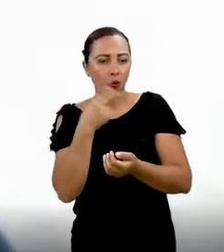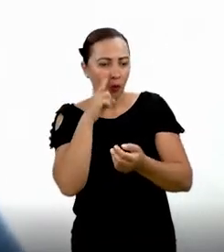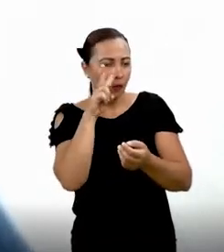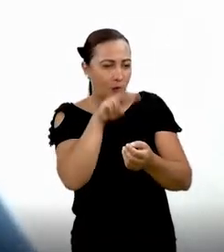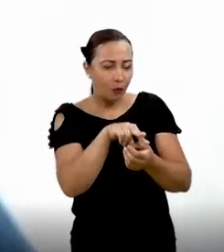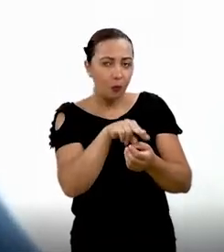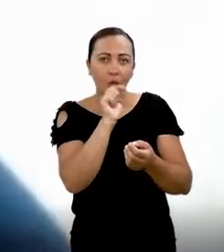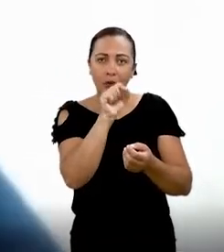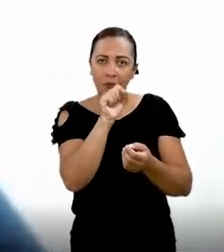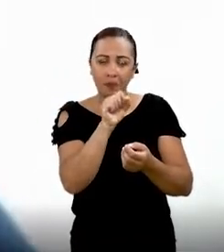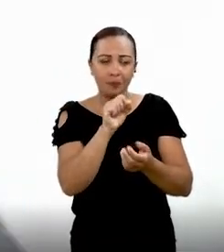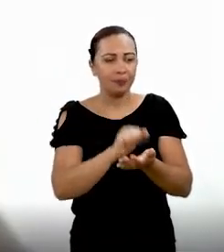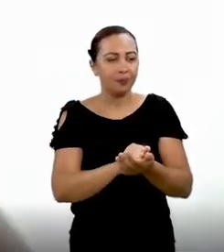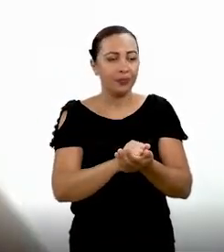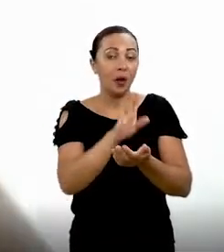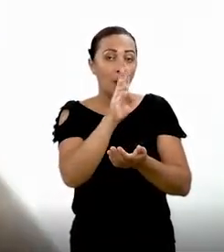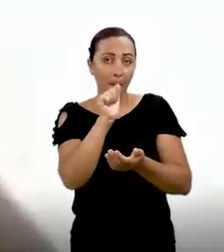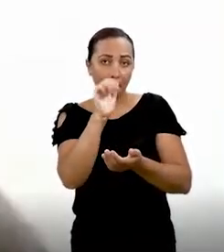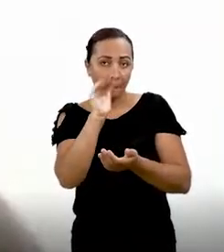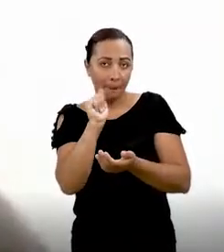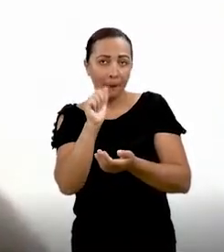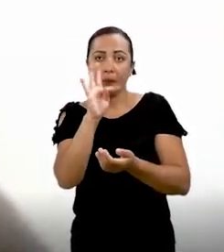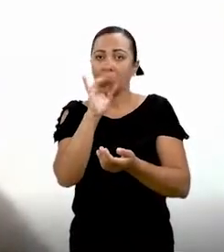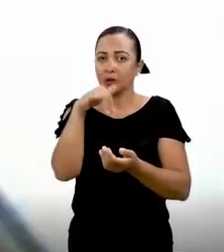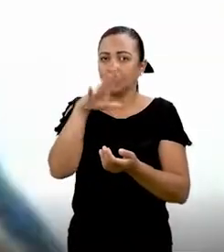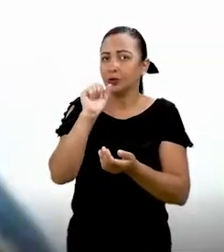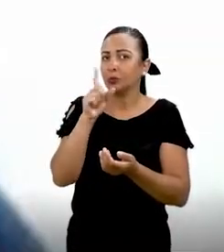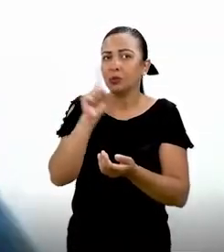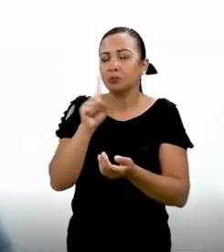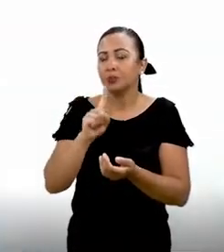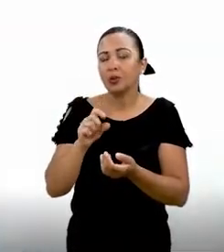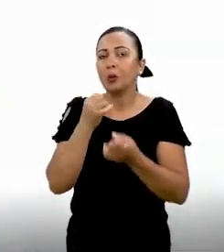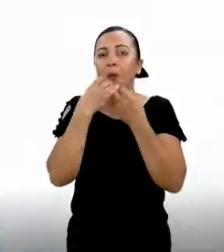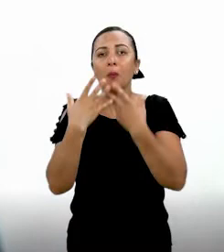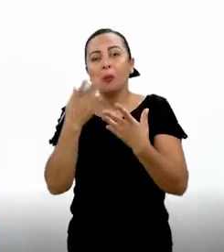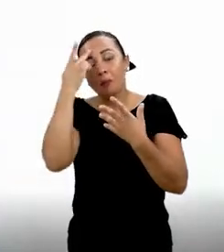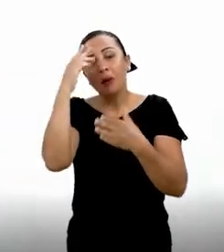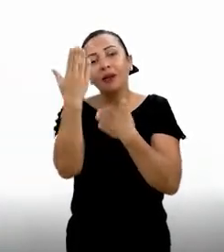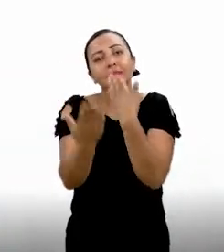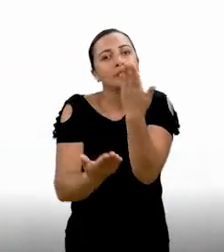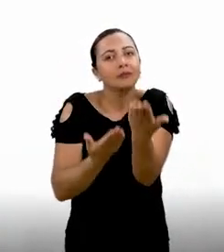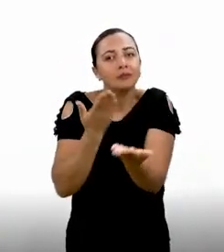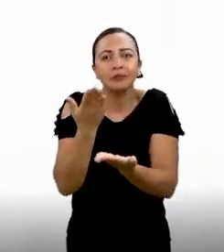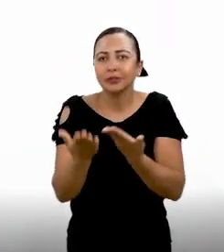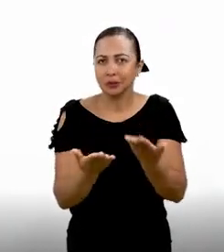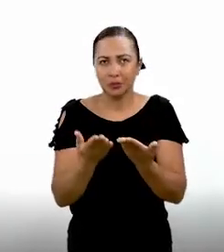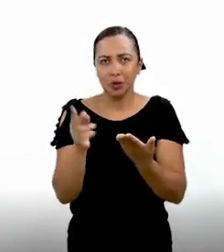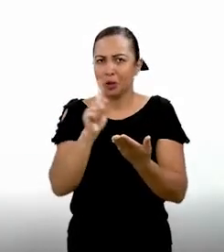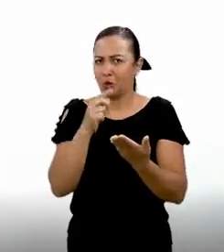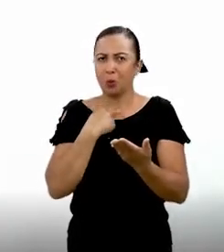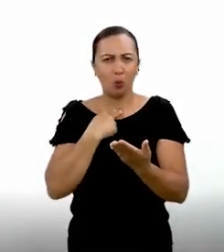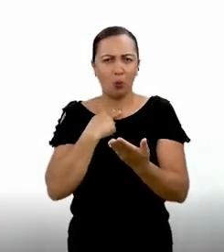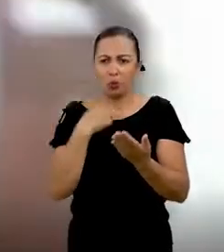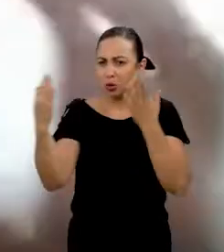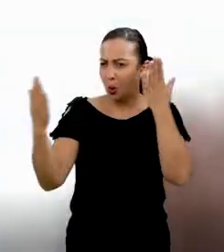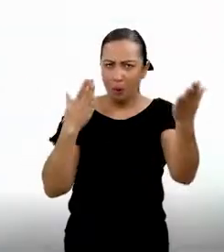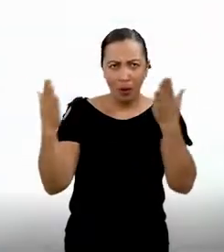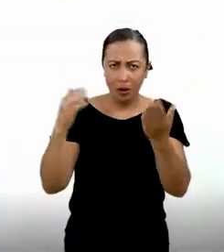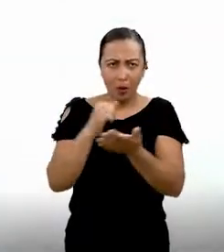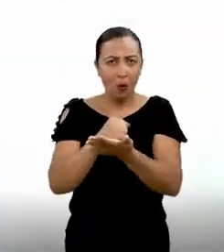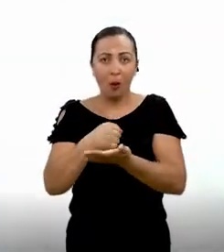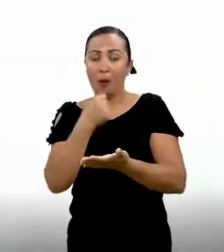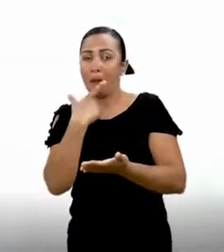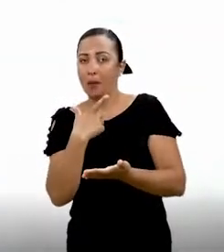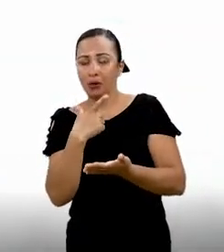verificou foi que o barbatimão, ele não serve como um tratamento, a gente não pode comparar ele com um